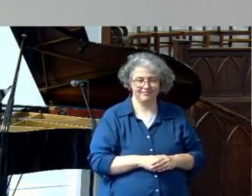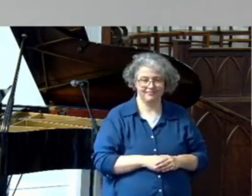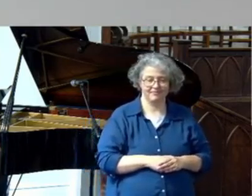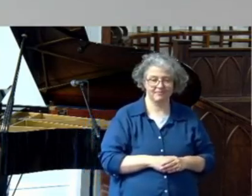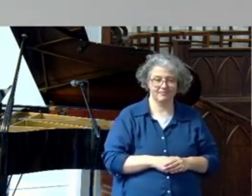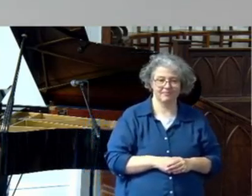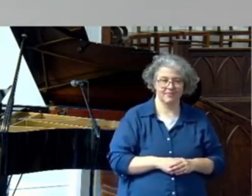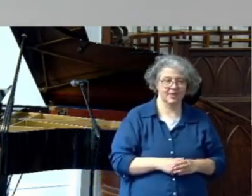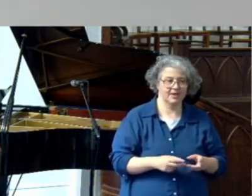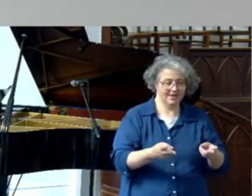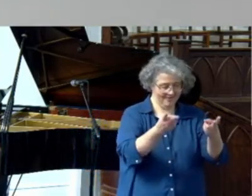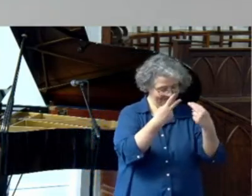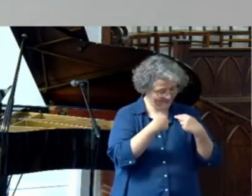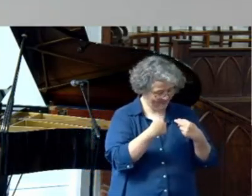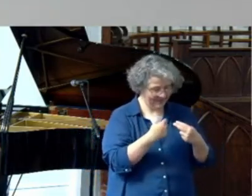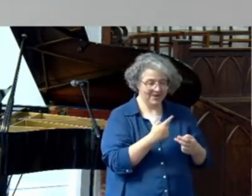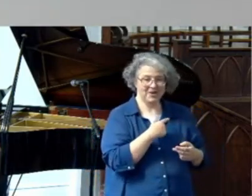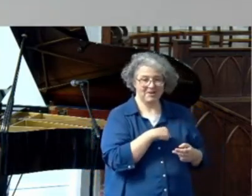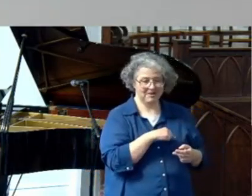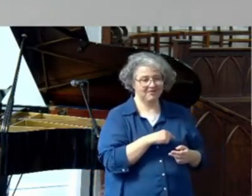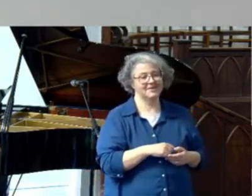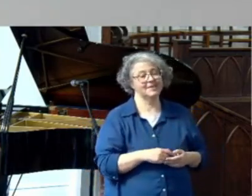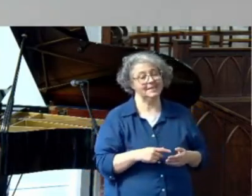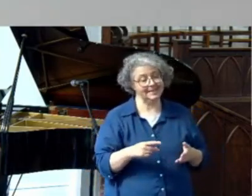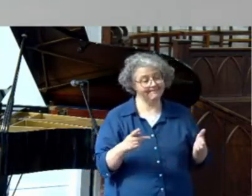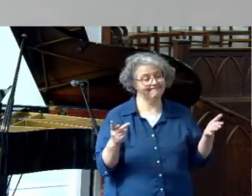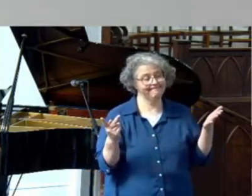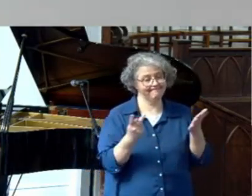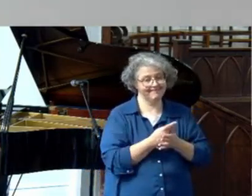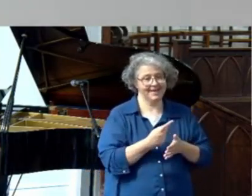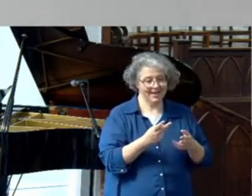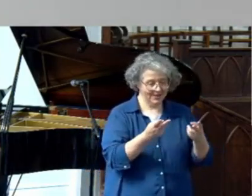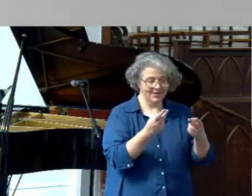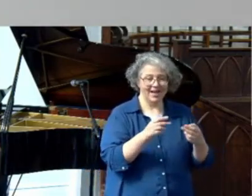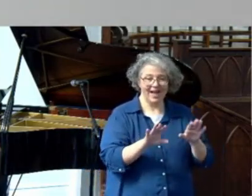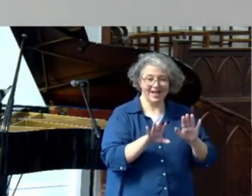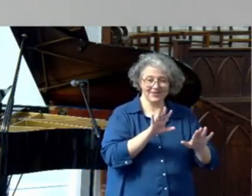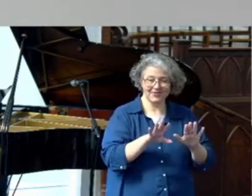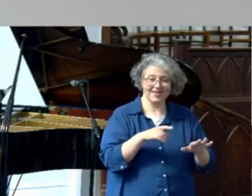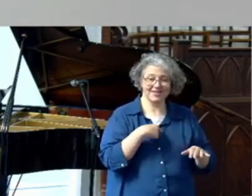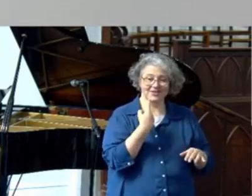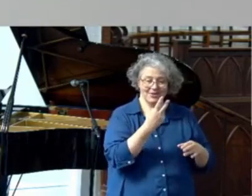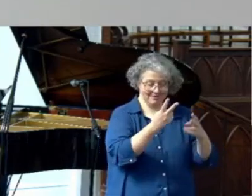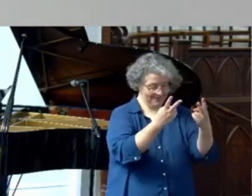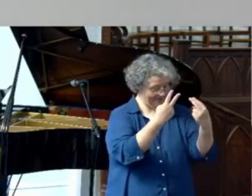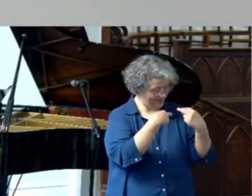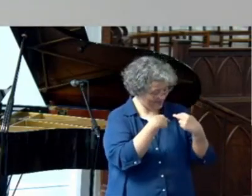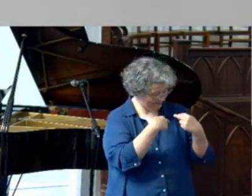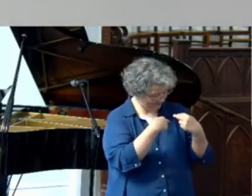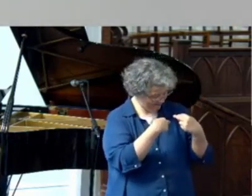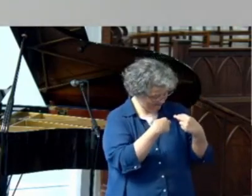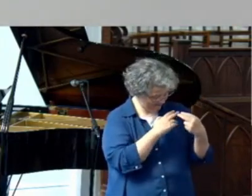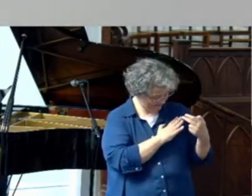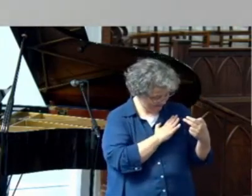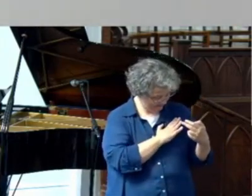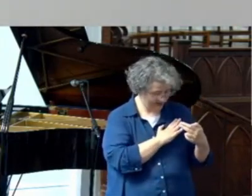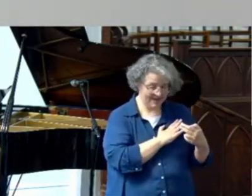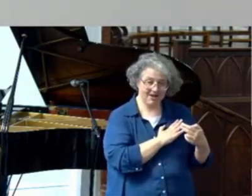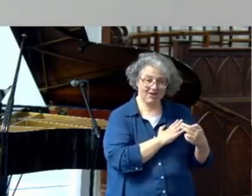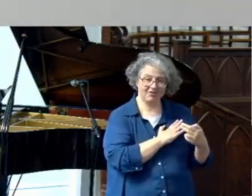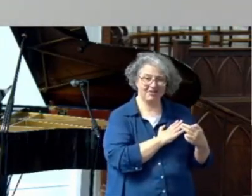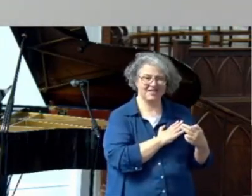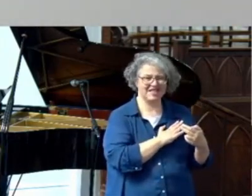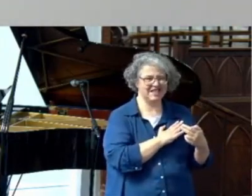nós mesmos e falar, errou de novo, hein? Poxa, você está se especializando em errar. Mas graças a Deus,